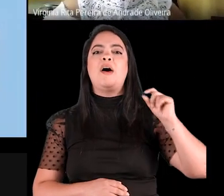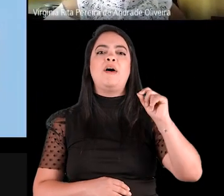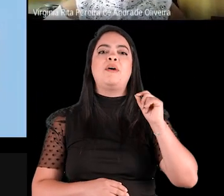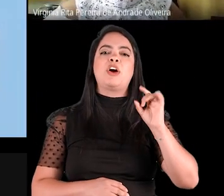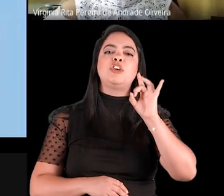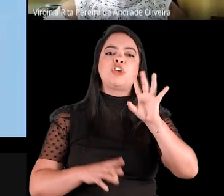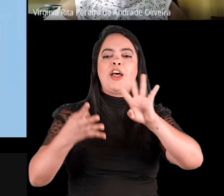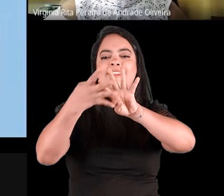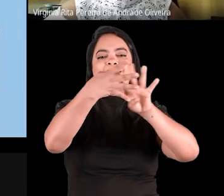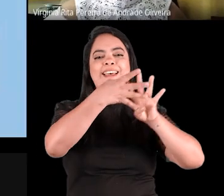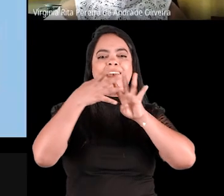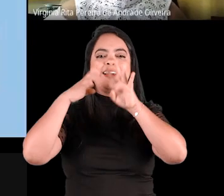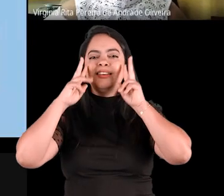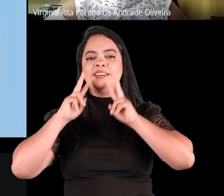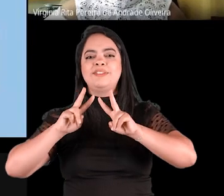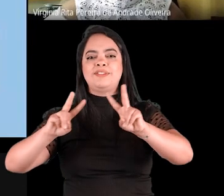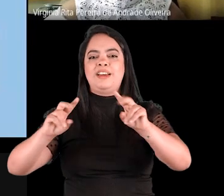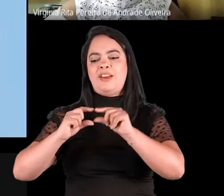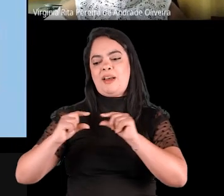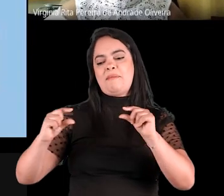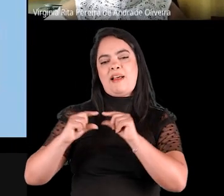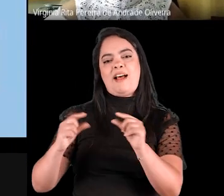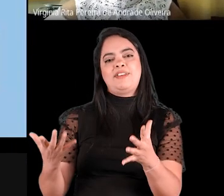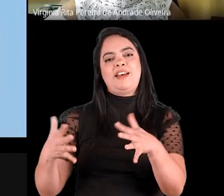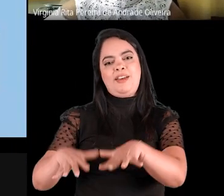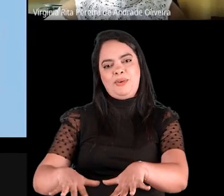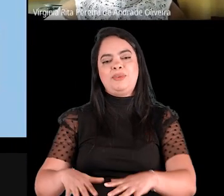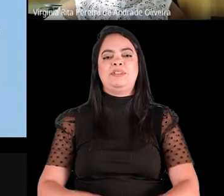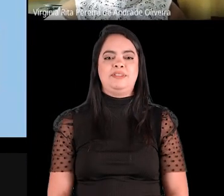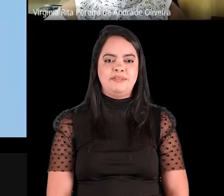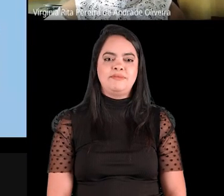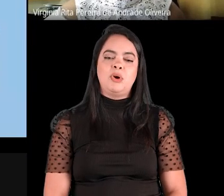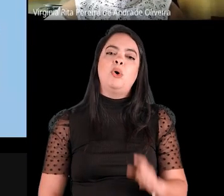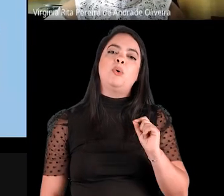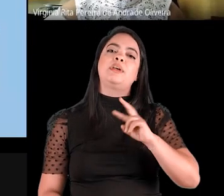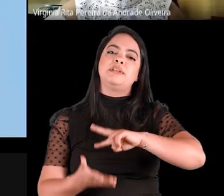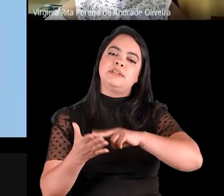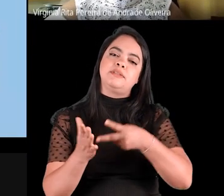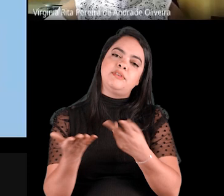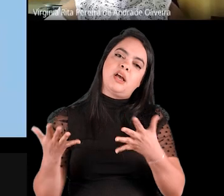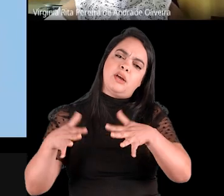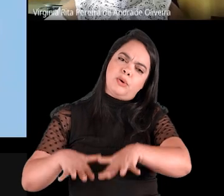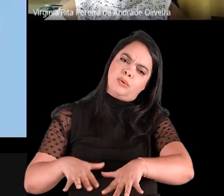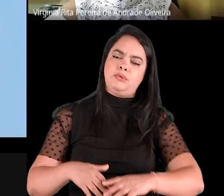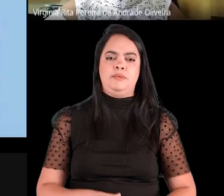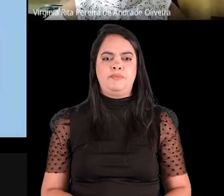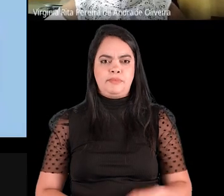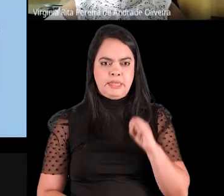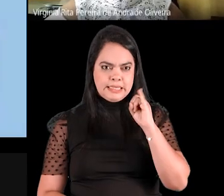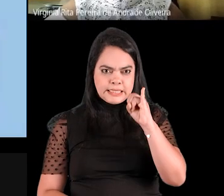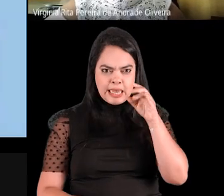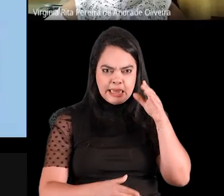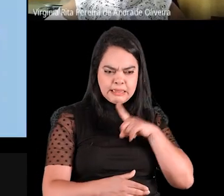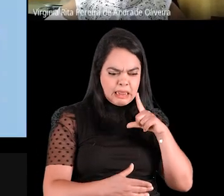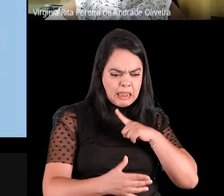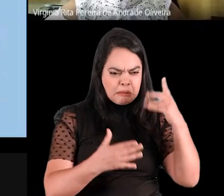arame. Logo abaixo, a palavra inclusão. Então, a ideia de inclusão era a gente pensar que se eu retirei, então,